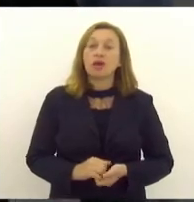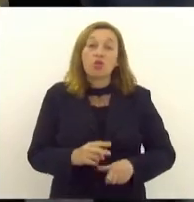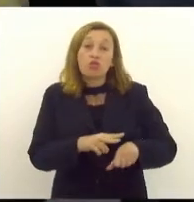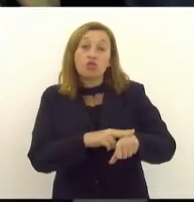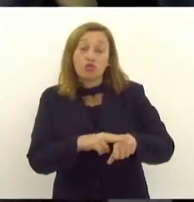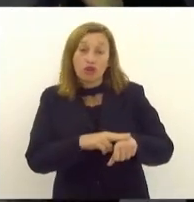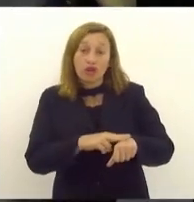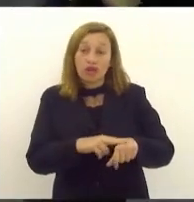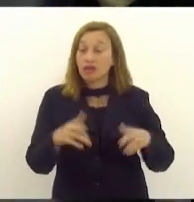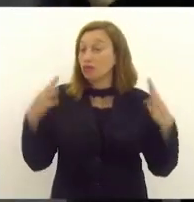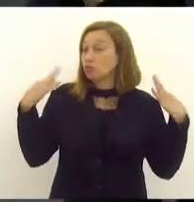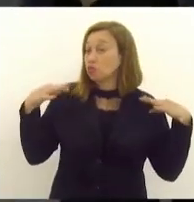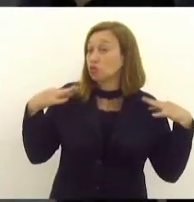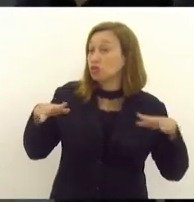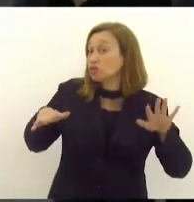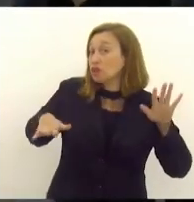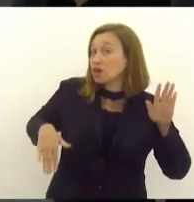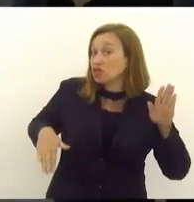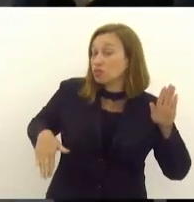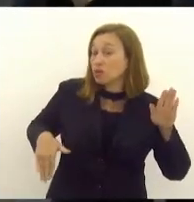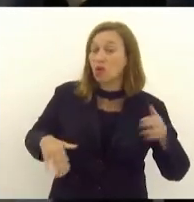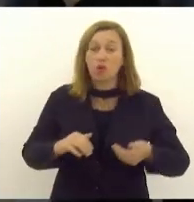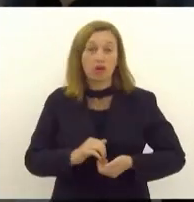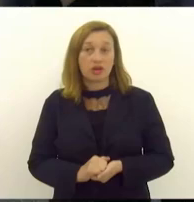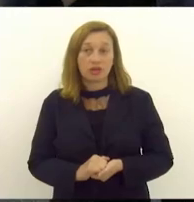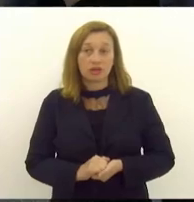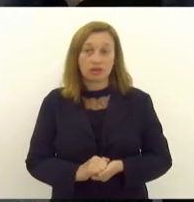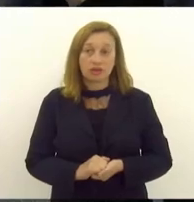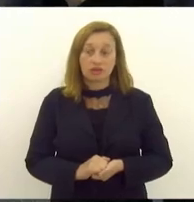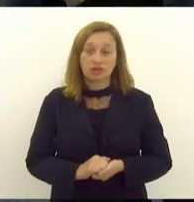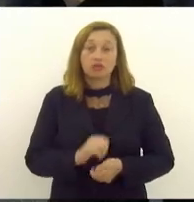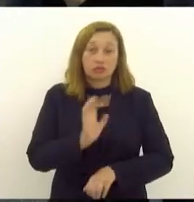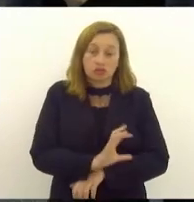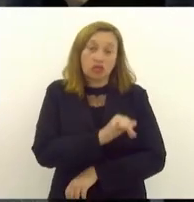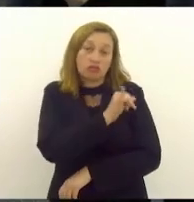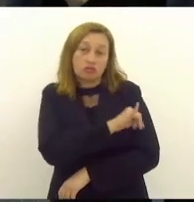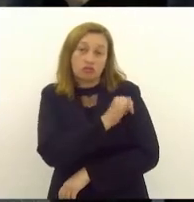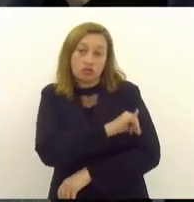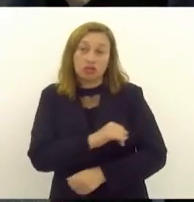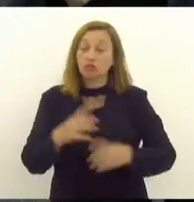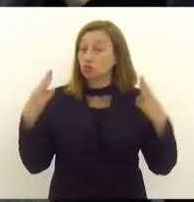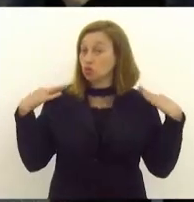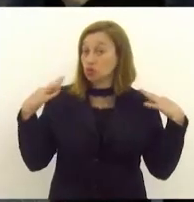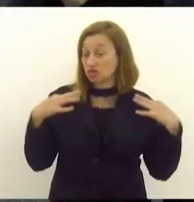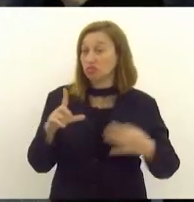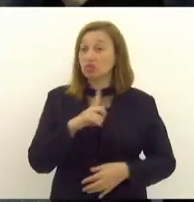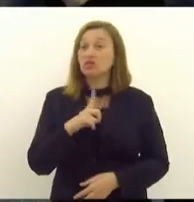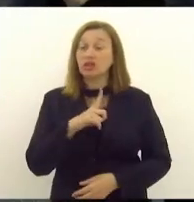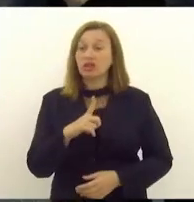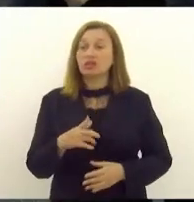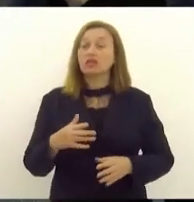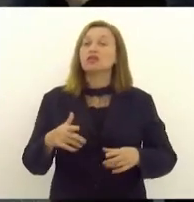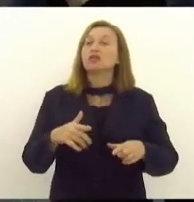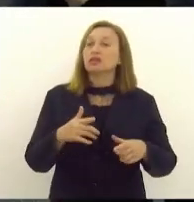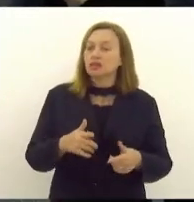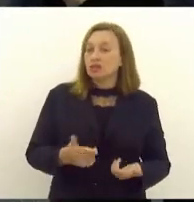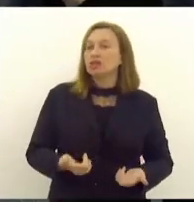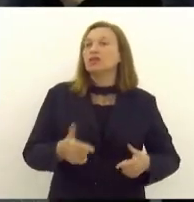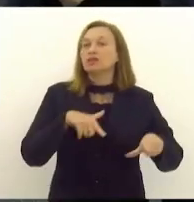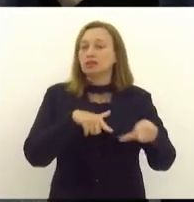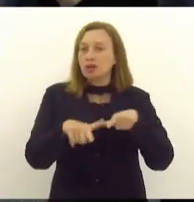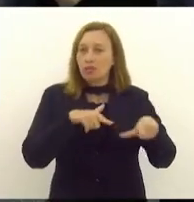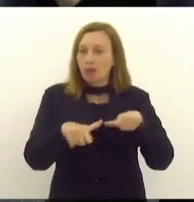são as praias os Mananciais as enseados do Estado do Rio de Janeiro os maiores fatores de emprego de